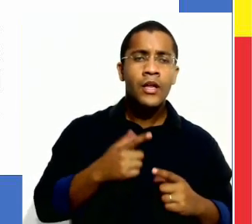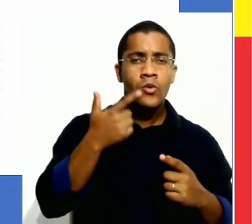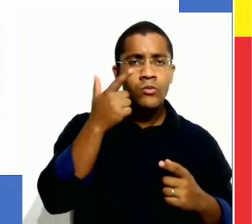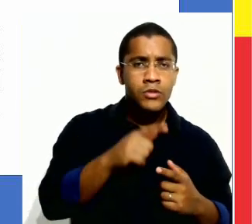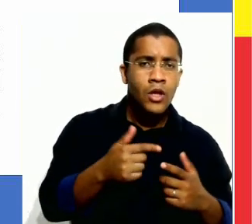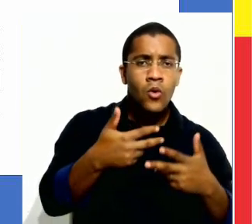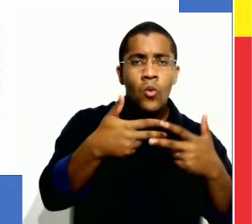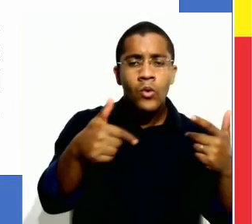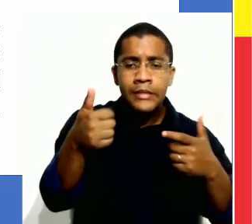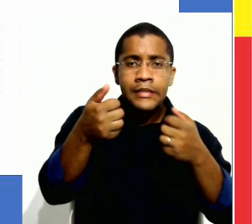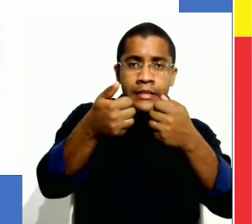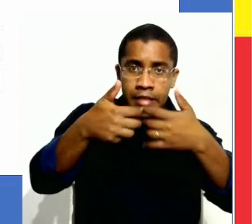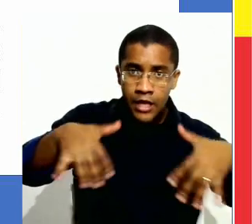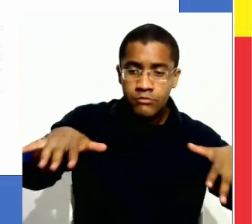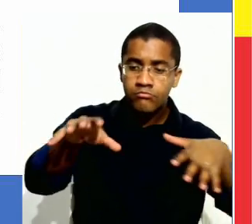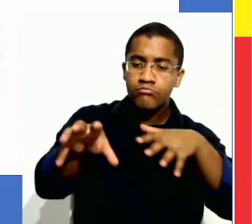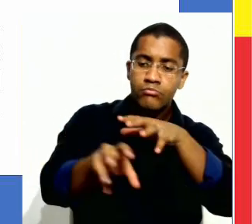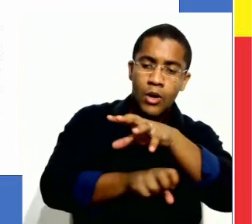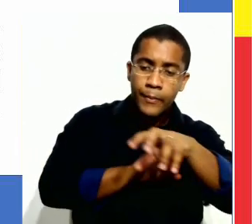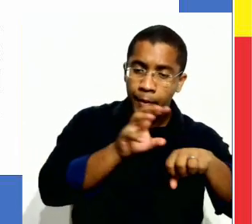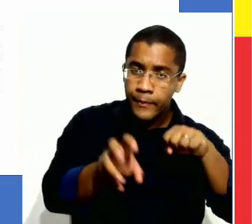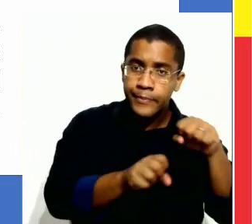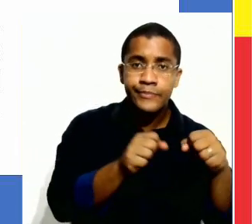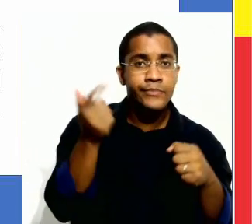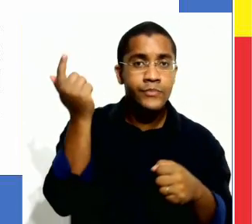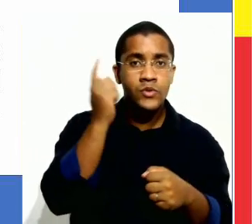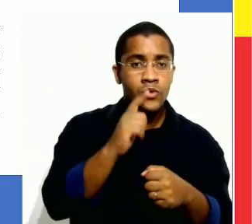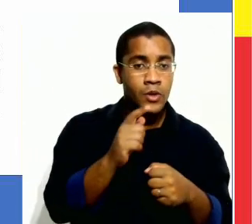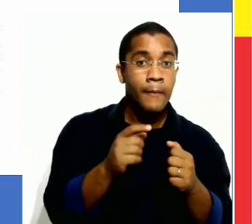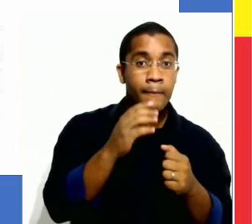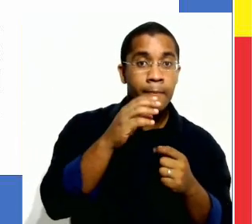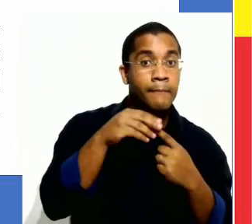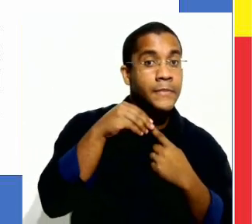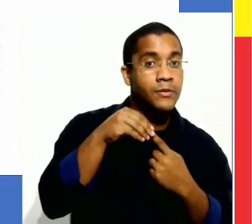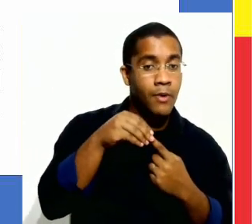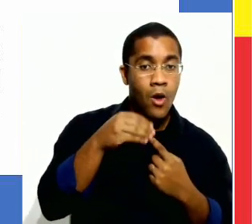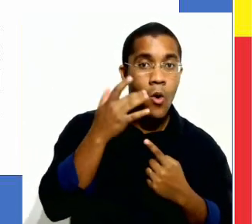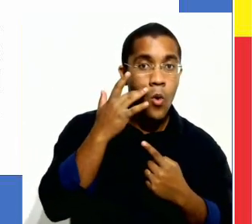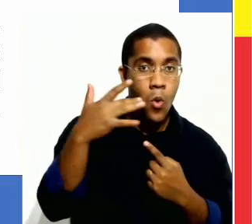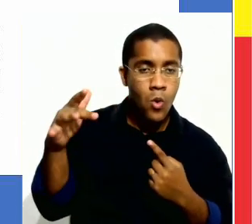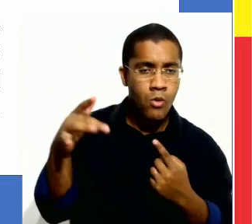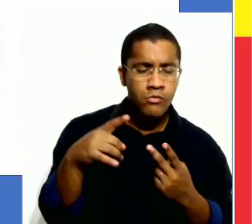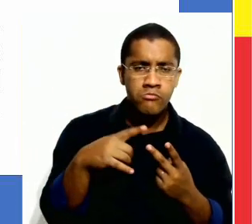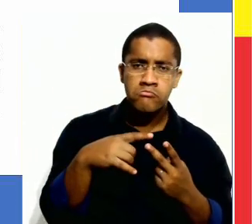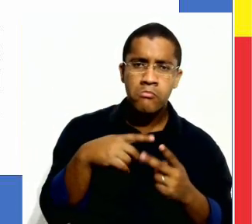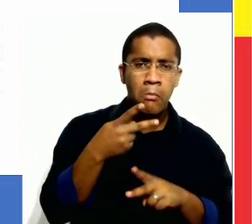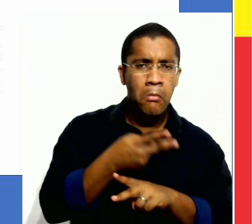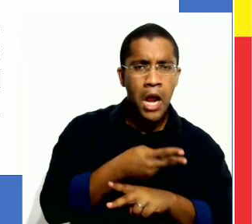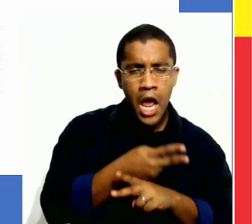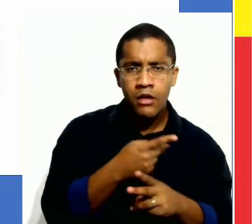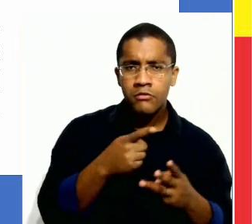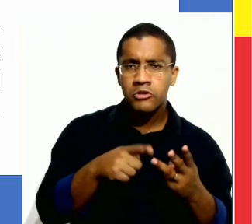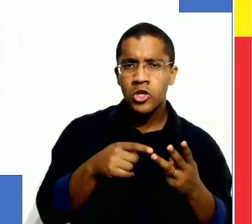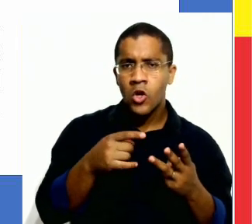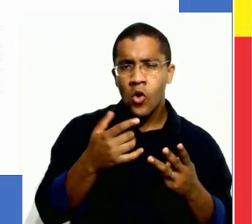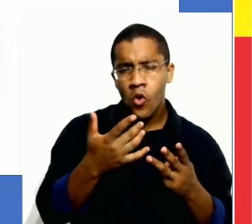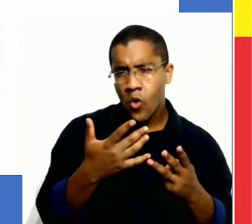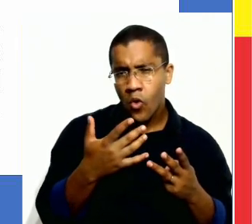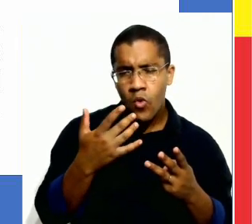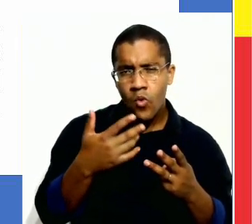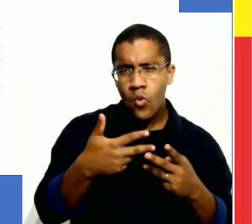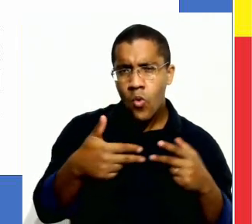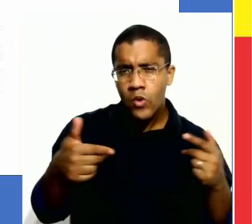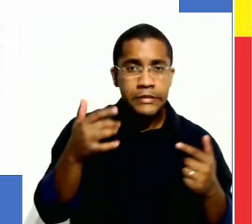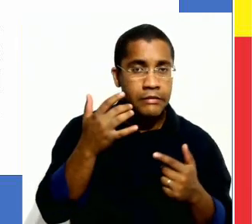naturais, principalmente ouro e metais preciosos dos